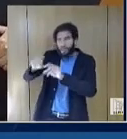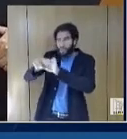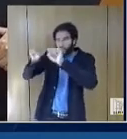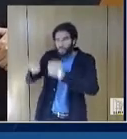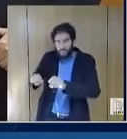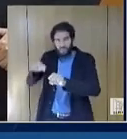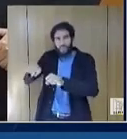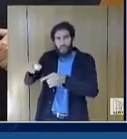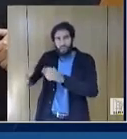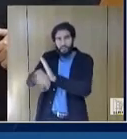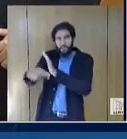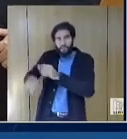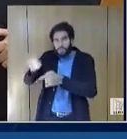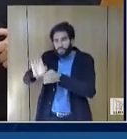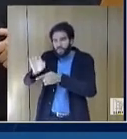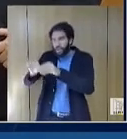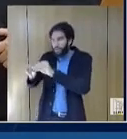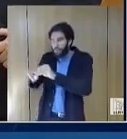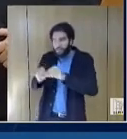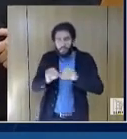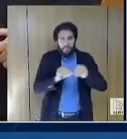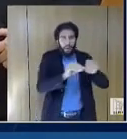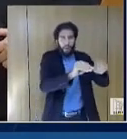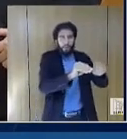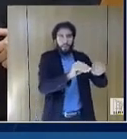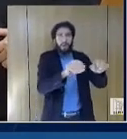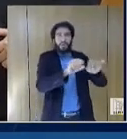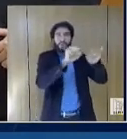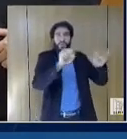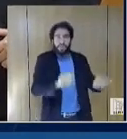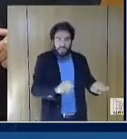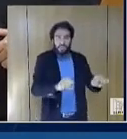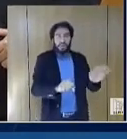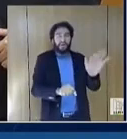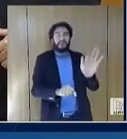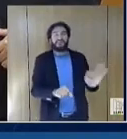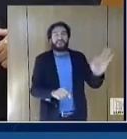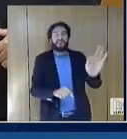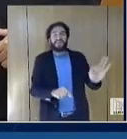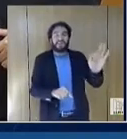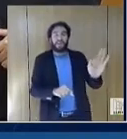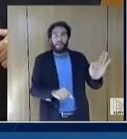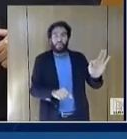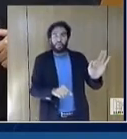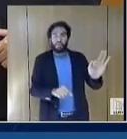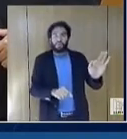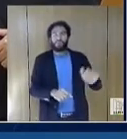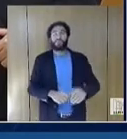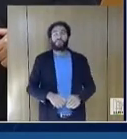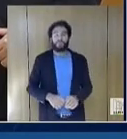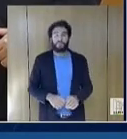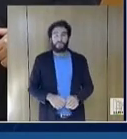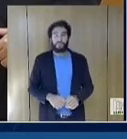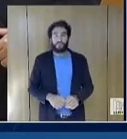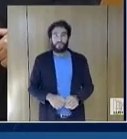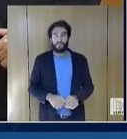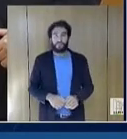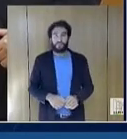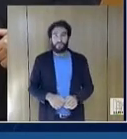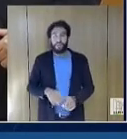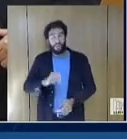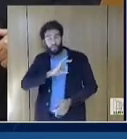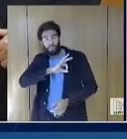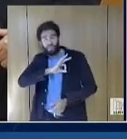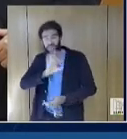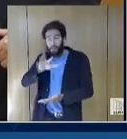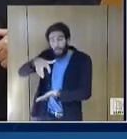participação do Rony Lessa e do Maxwell. Então foi uma, segundo Flávio Dino, foi um passo muito importante que